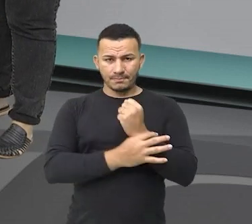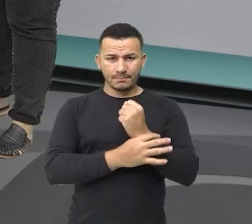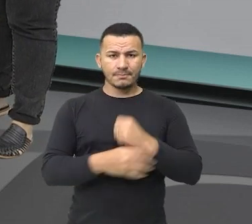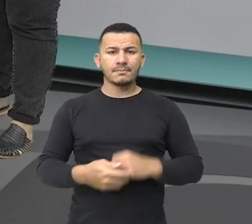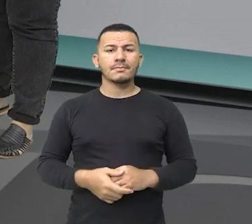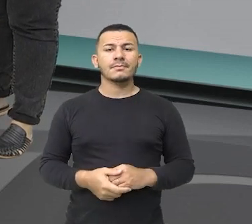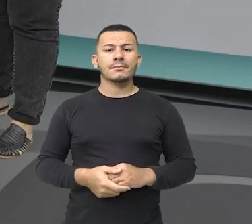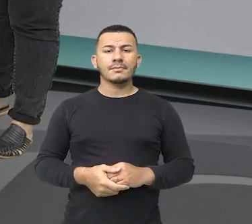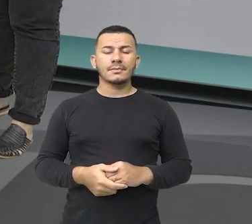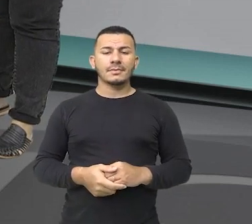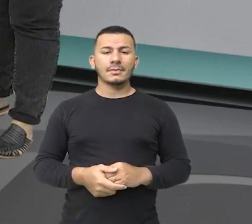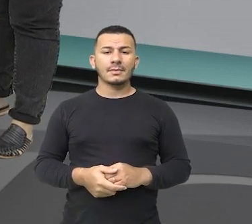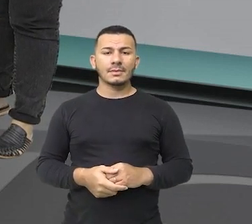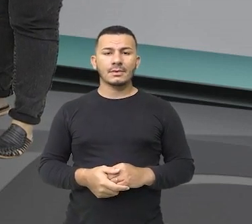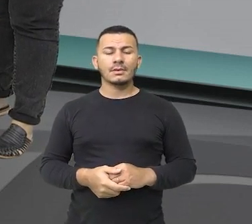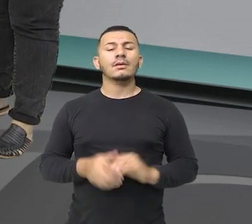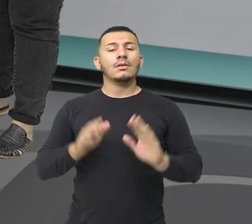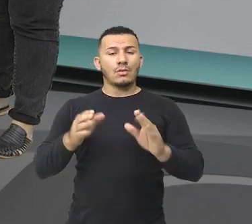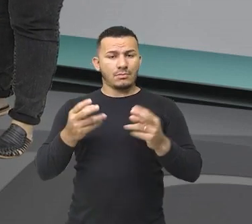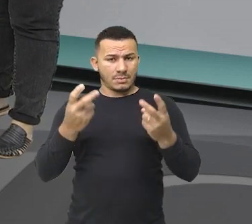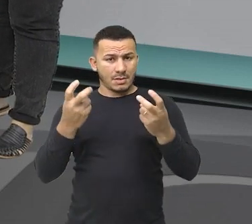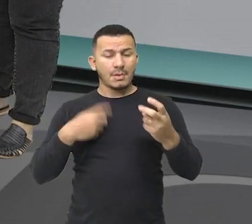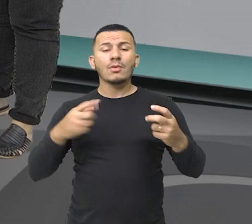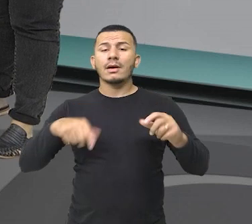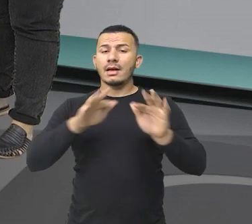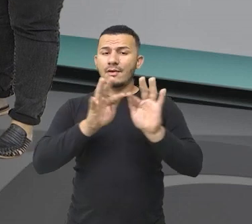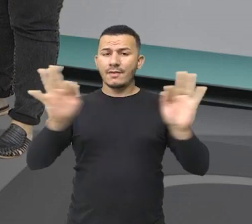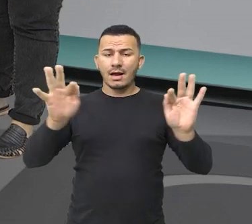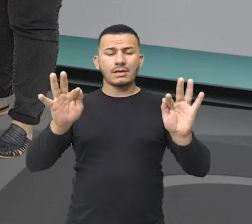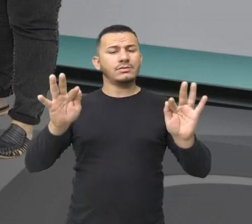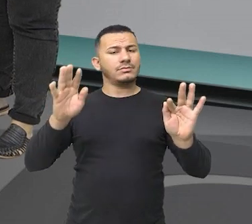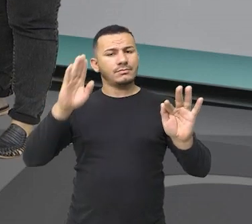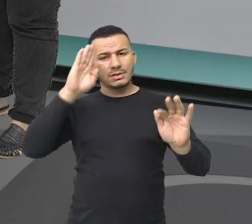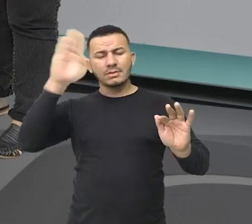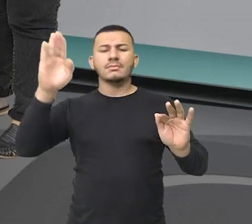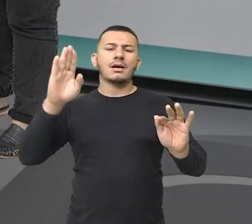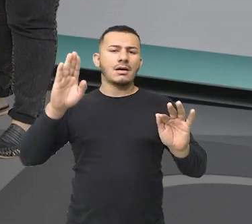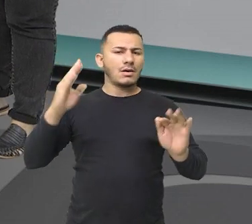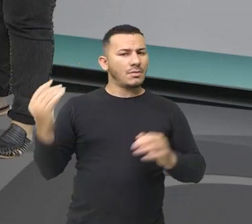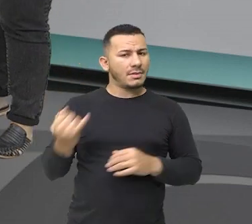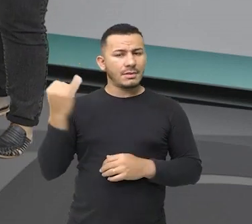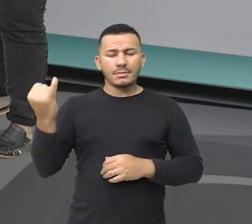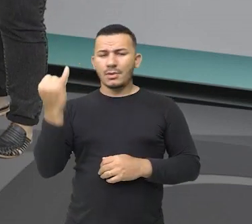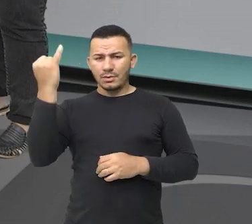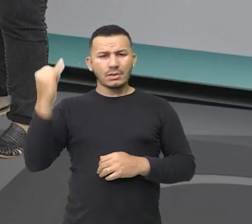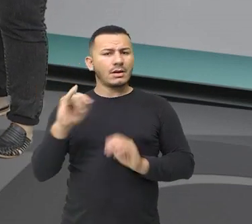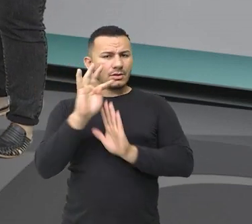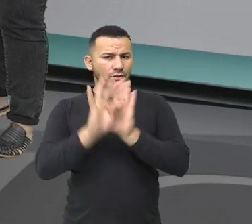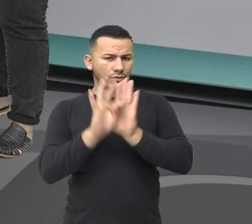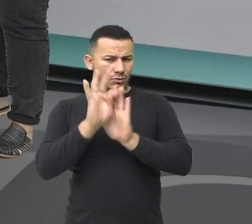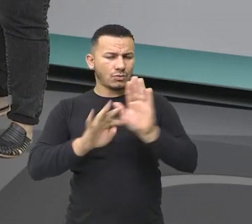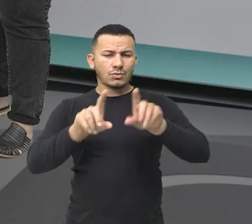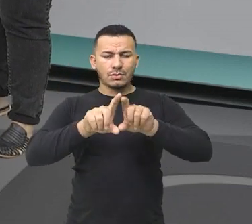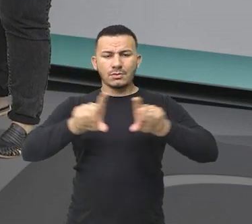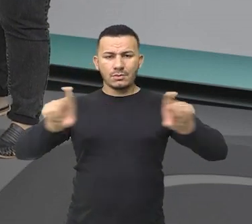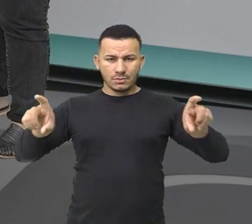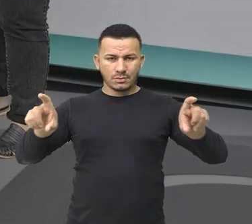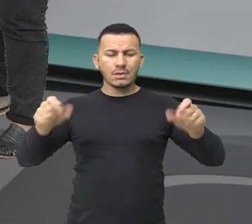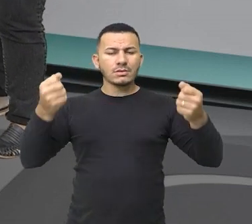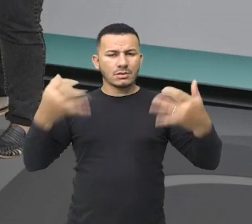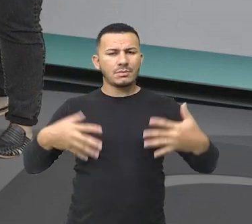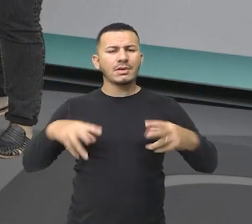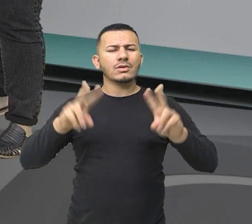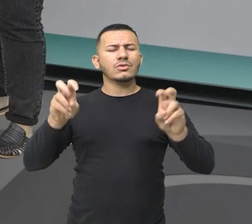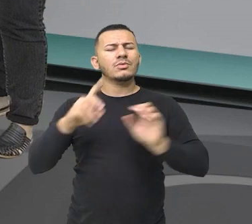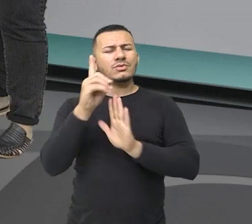preservados. Essa é a ideia central, a ideia mais importante, a ideia principal desse meu parágrafo que fala sobre os direitos